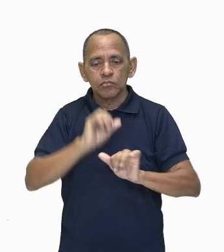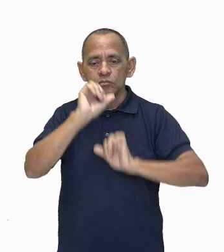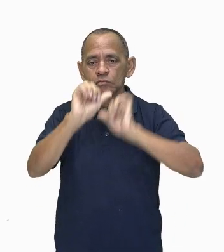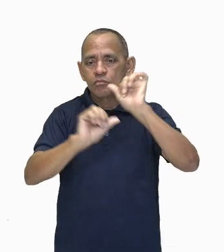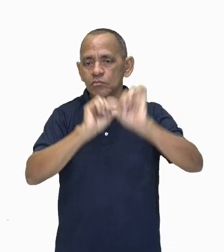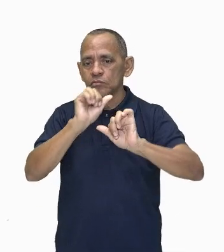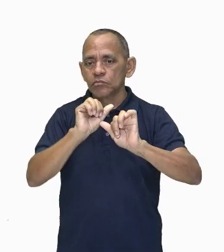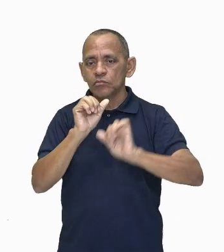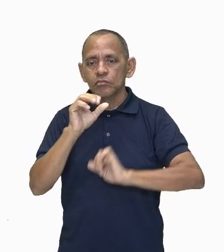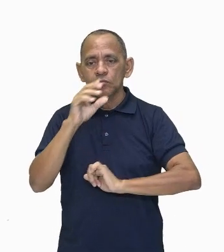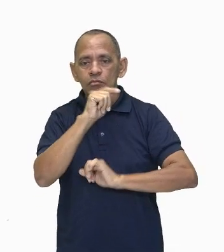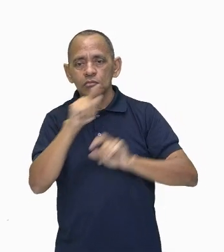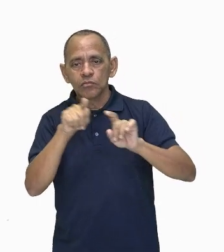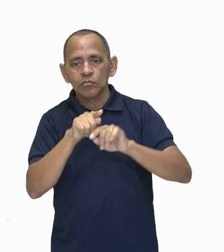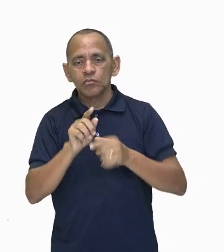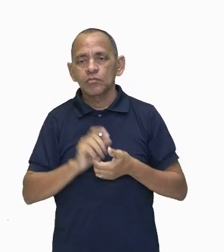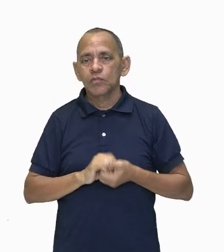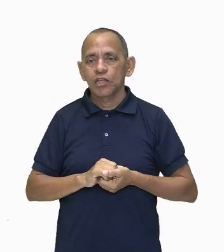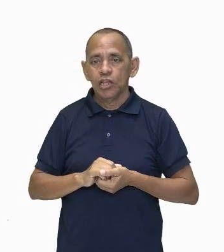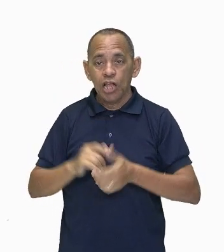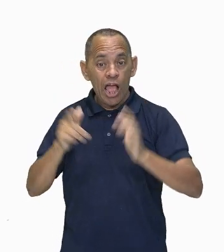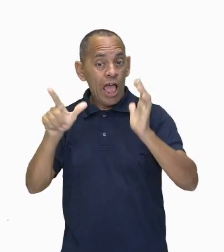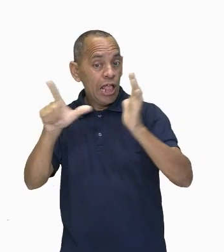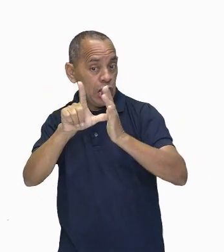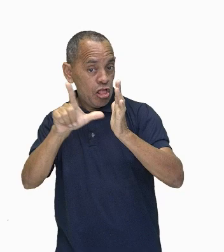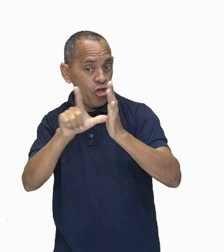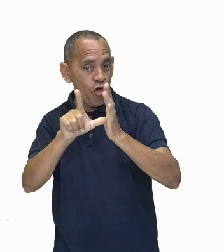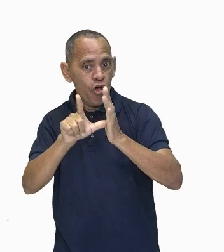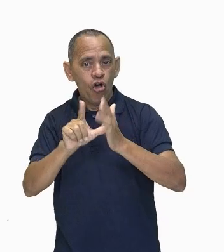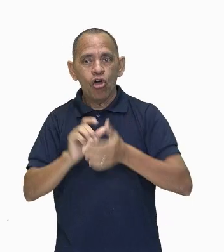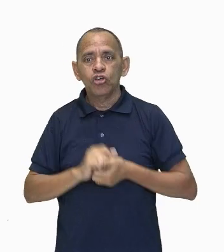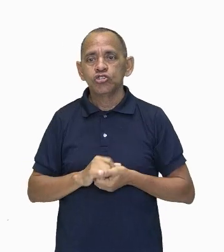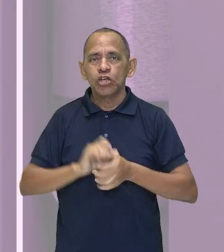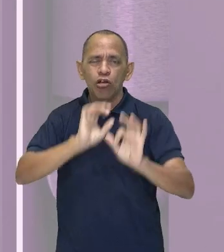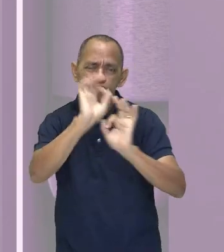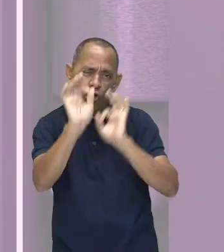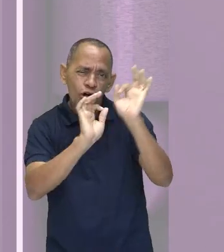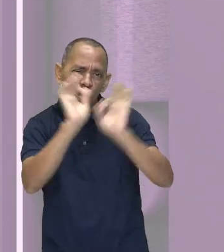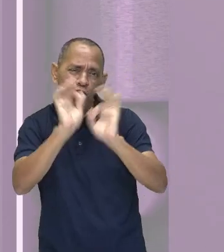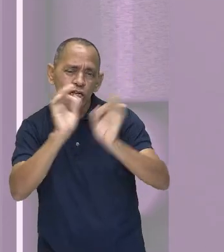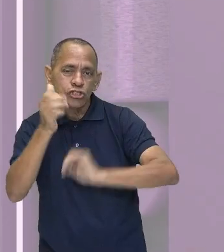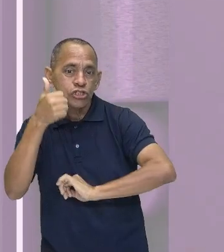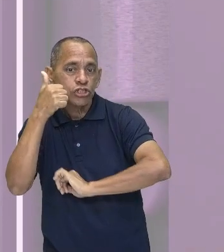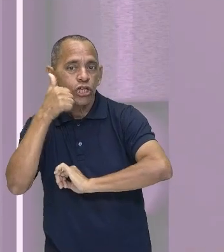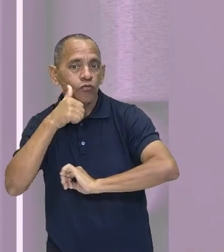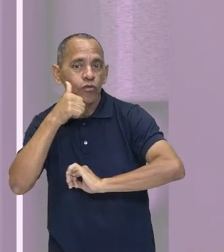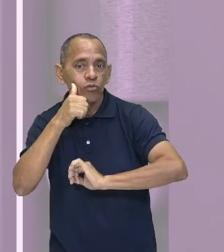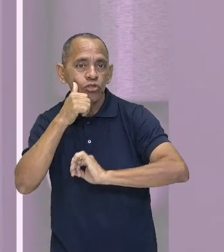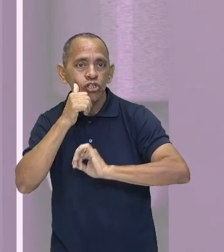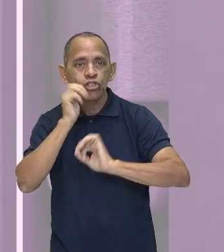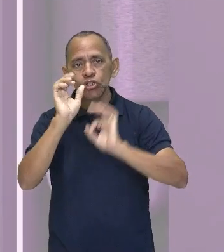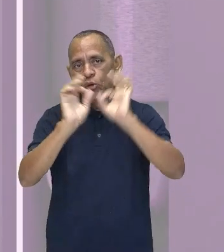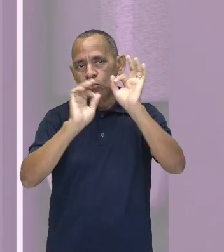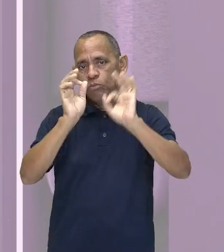de repente, a decoração da sua loja, botar um tom mais feminino, né? Se for crianças, por exemplo, então você